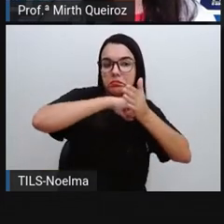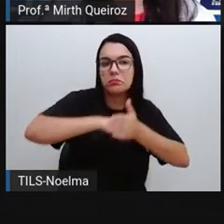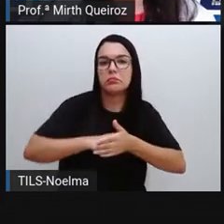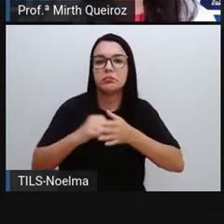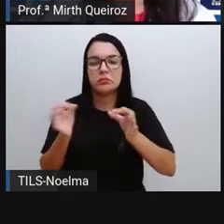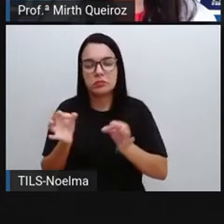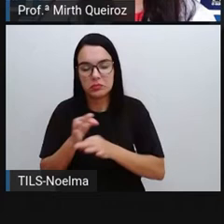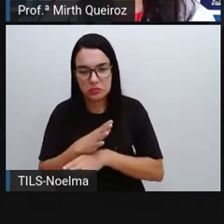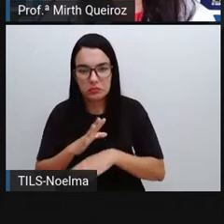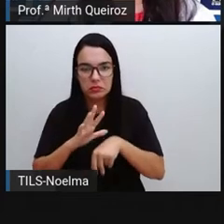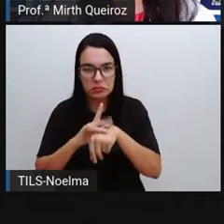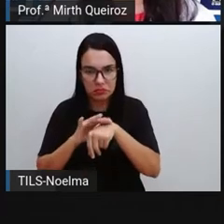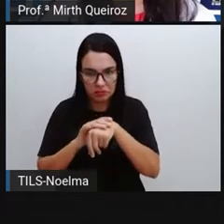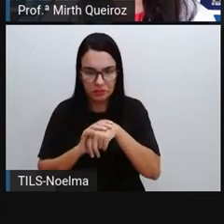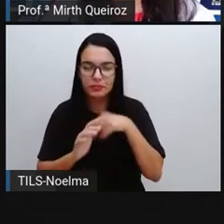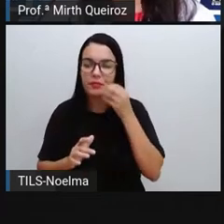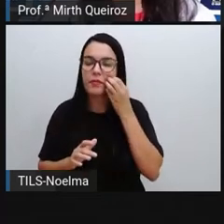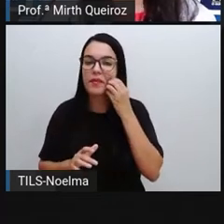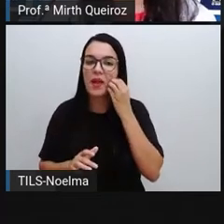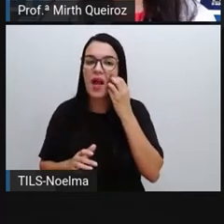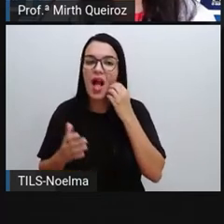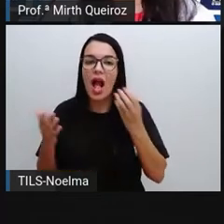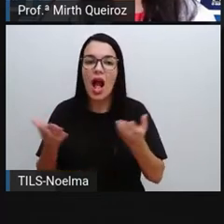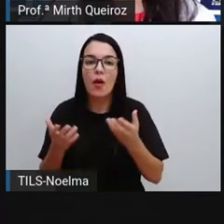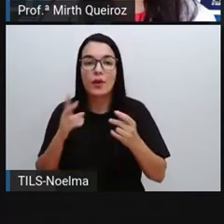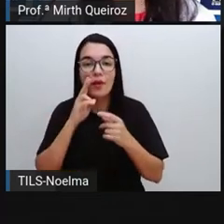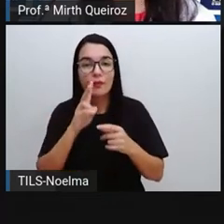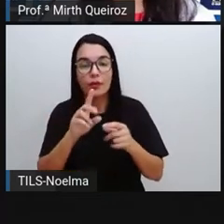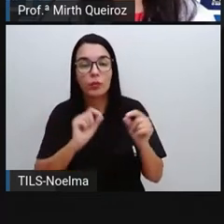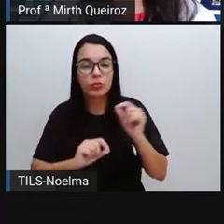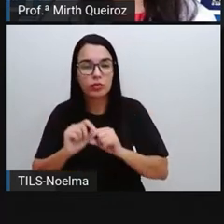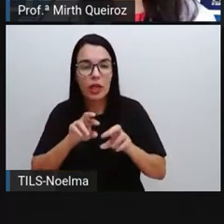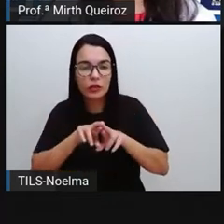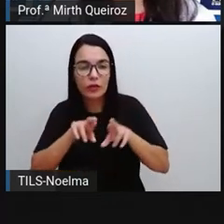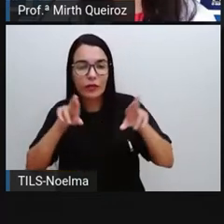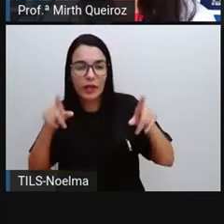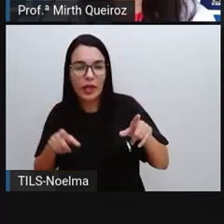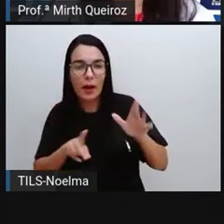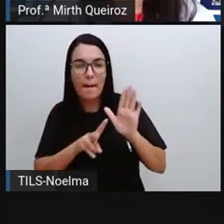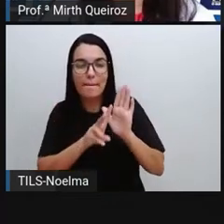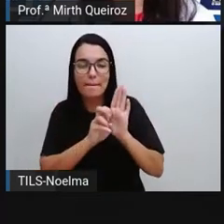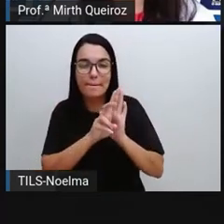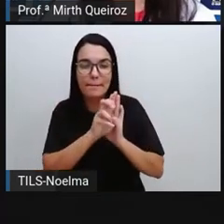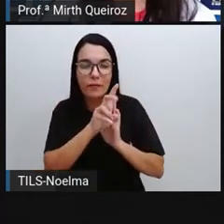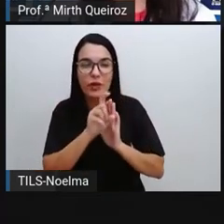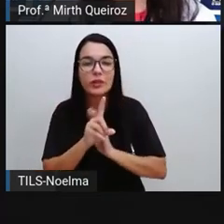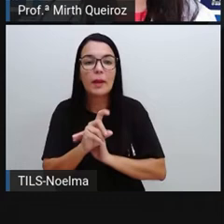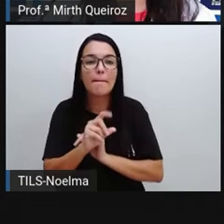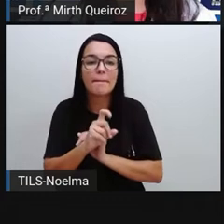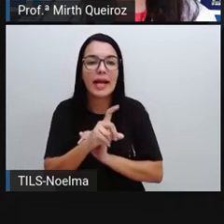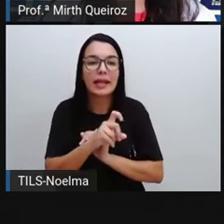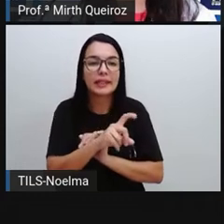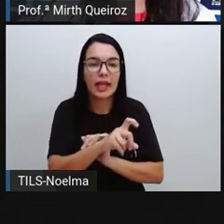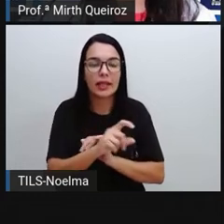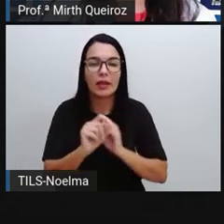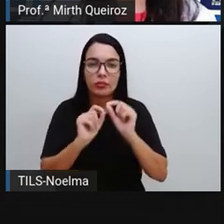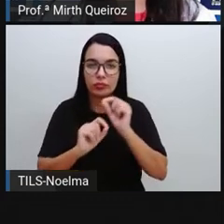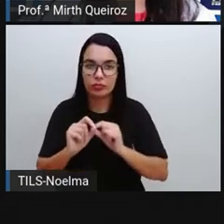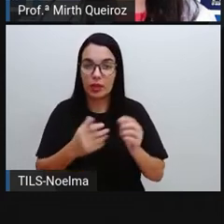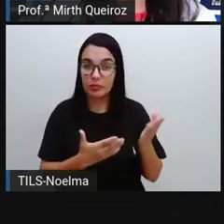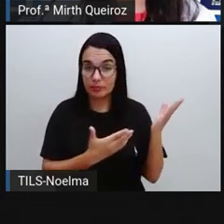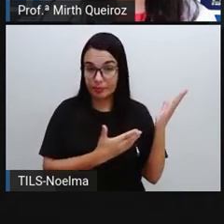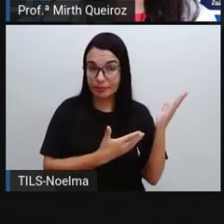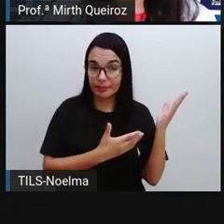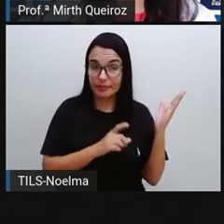a doença. E aí a gente vem vendo aqui a diferença entre bactéria e vírus, né? As bactérias, por